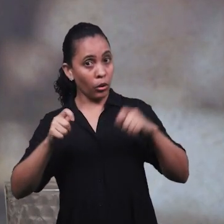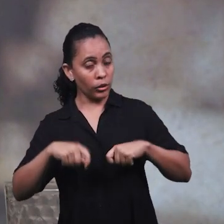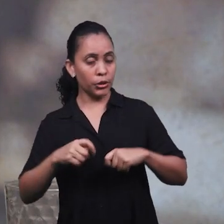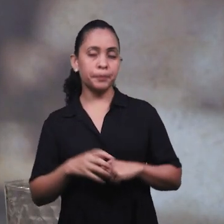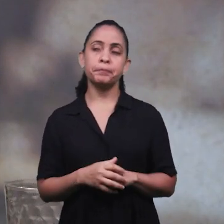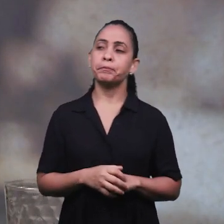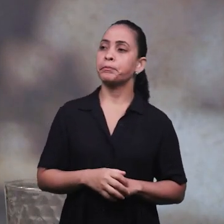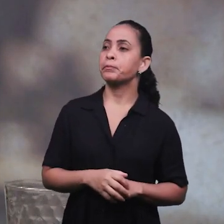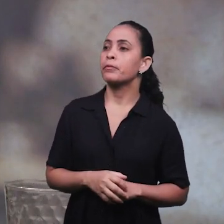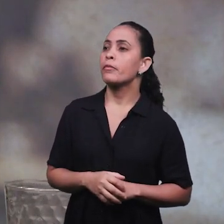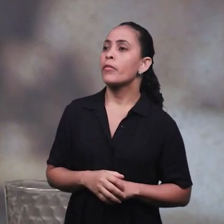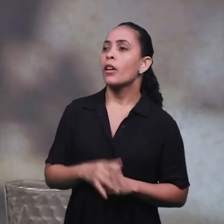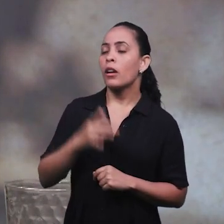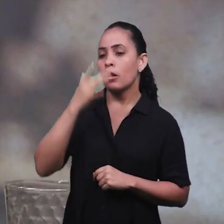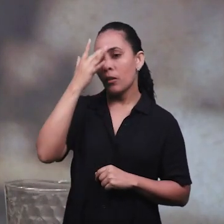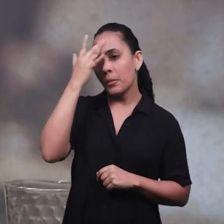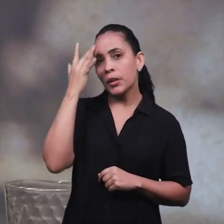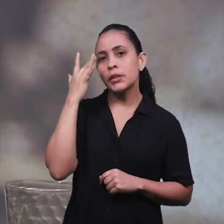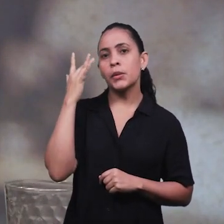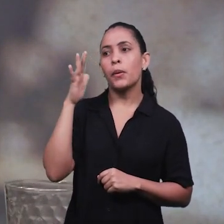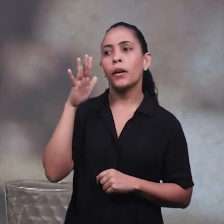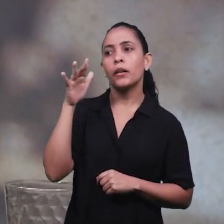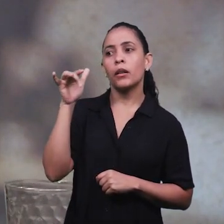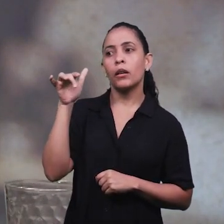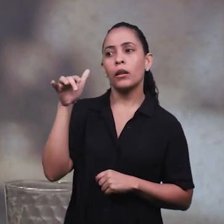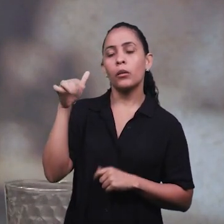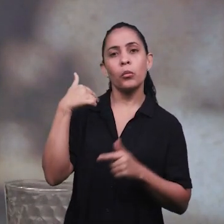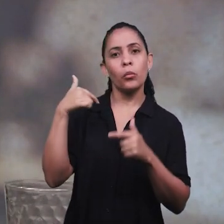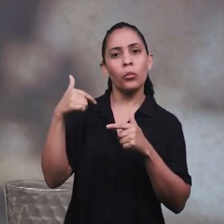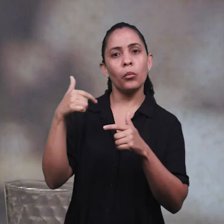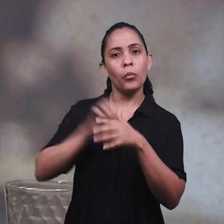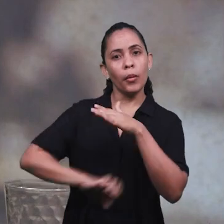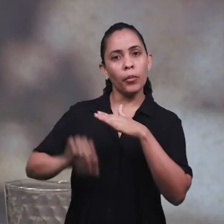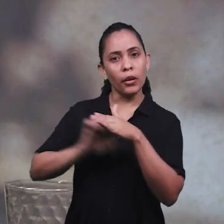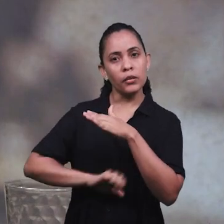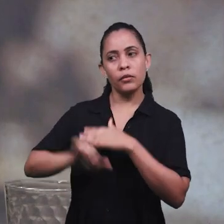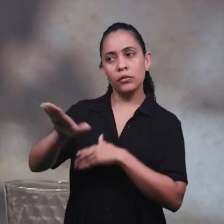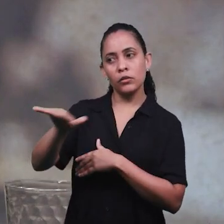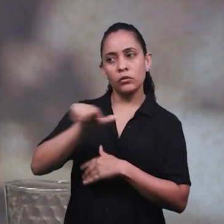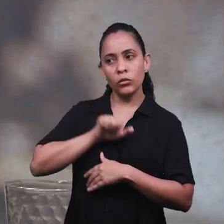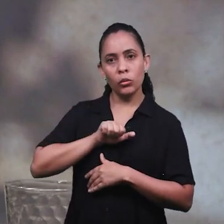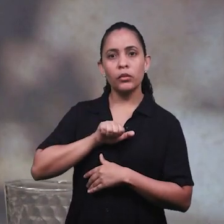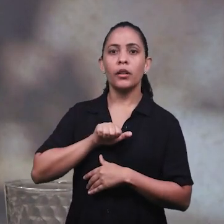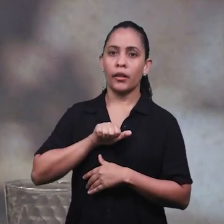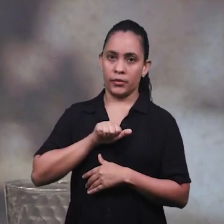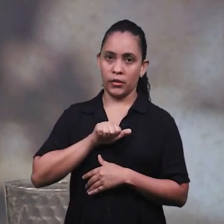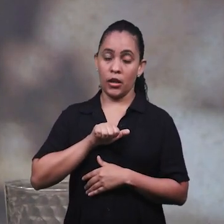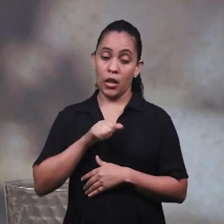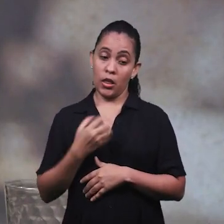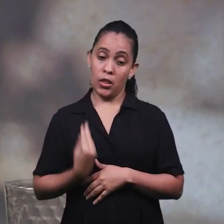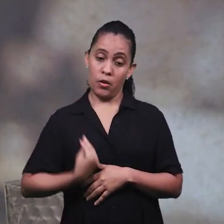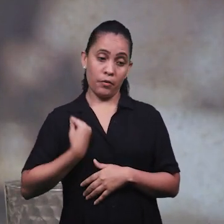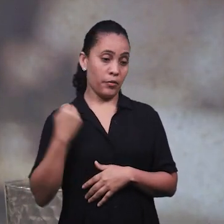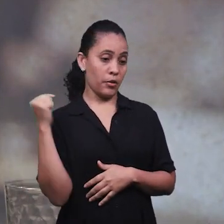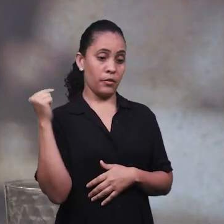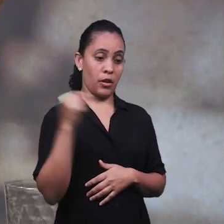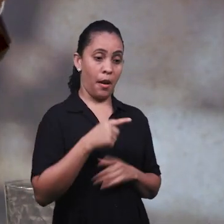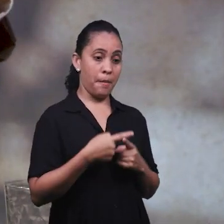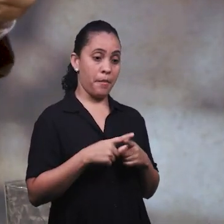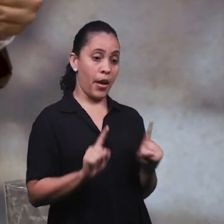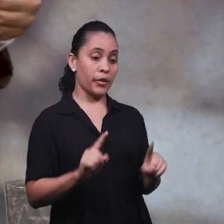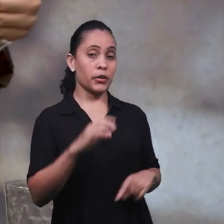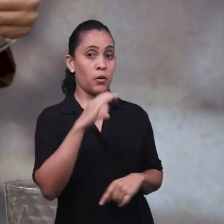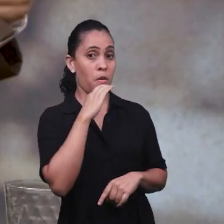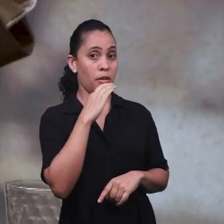que seja um síndico profissional, ou seja, um síndico que não reside naquele condomínio, mas que detém um